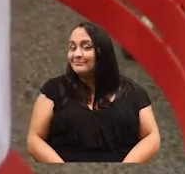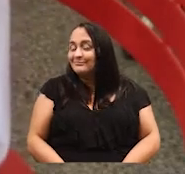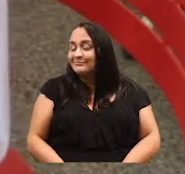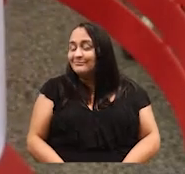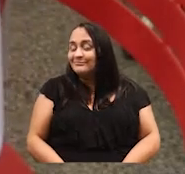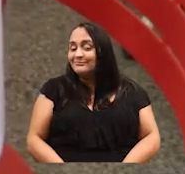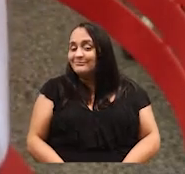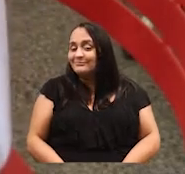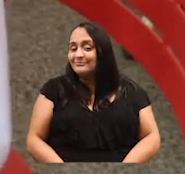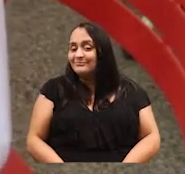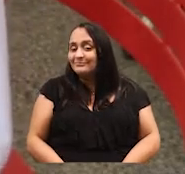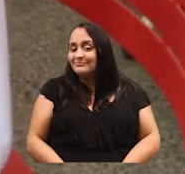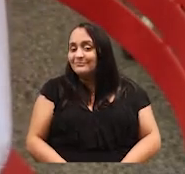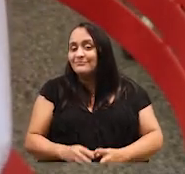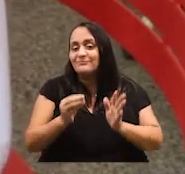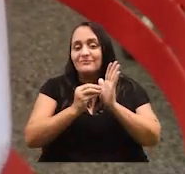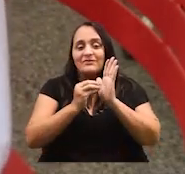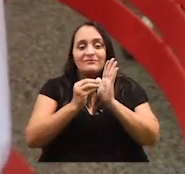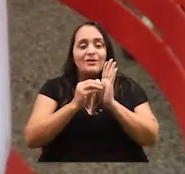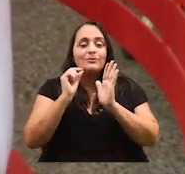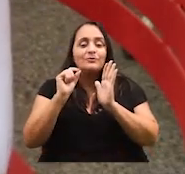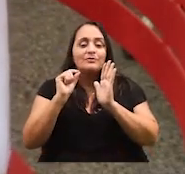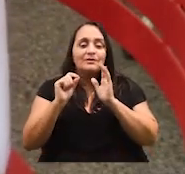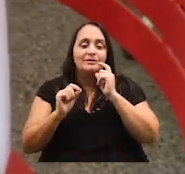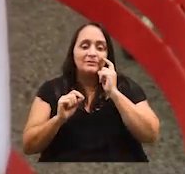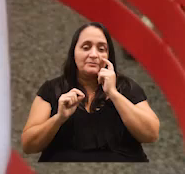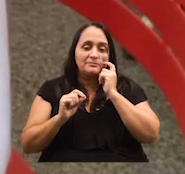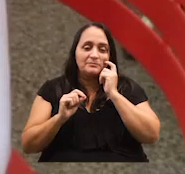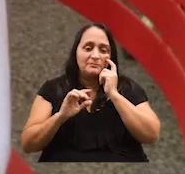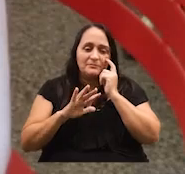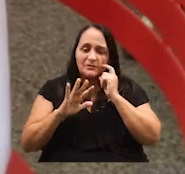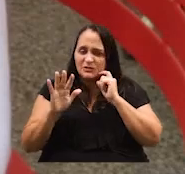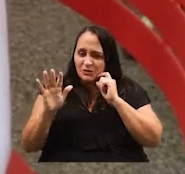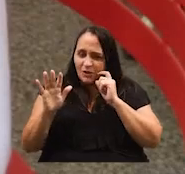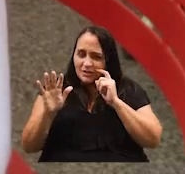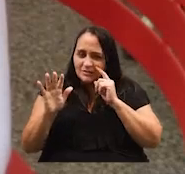Sobre os ingredientes. Só isso?